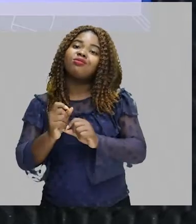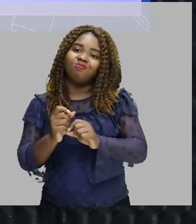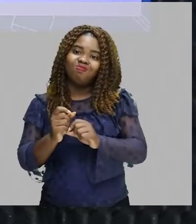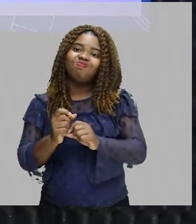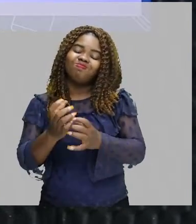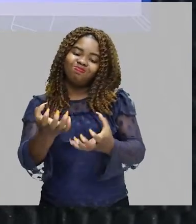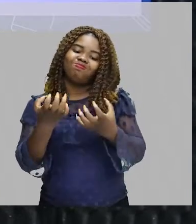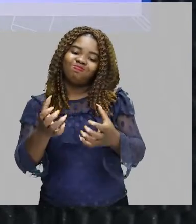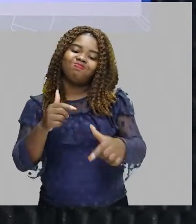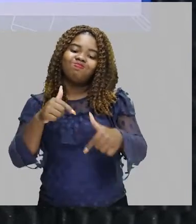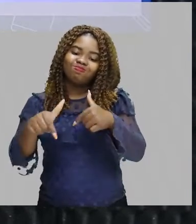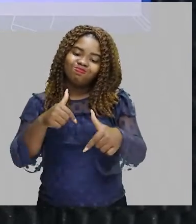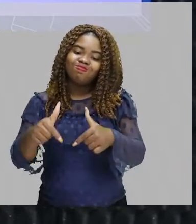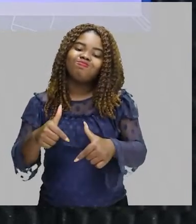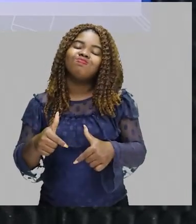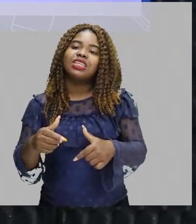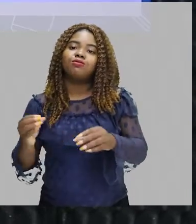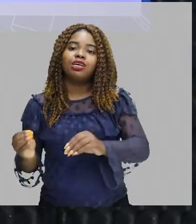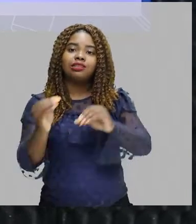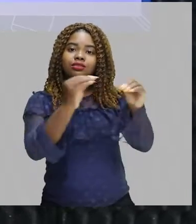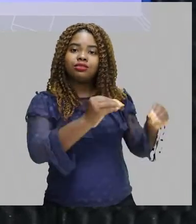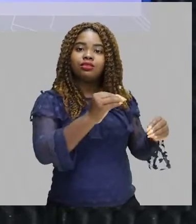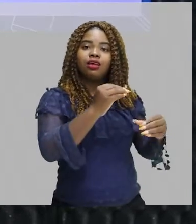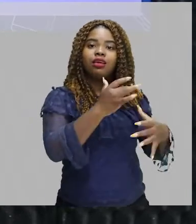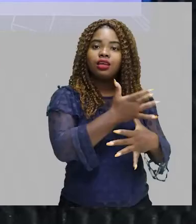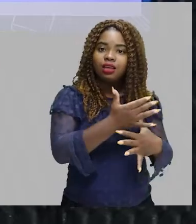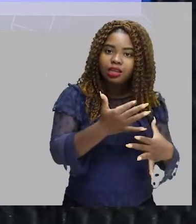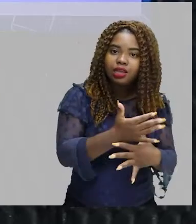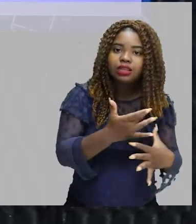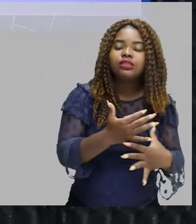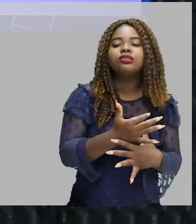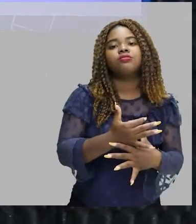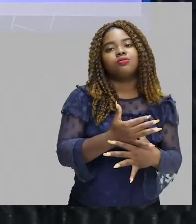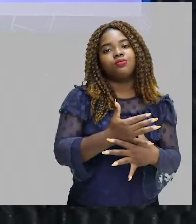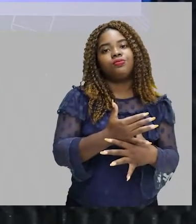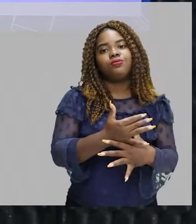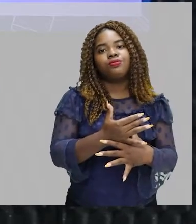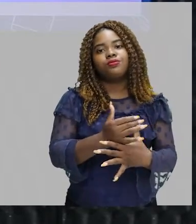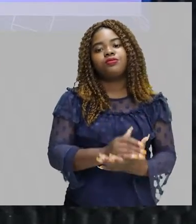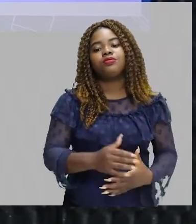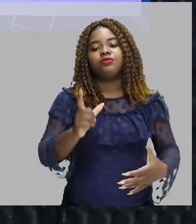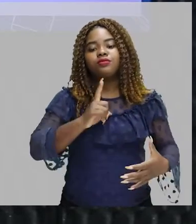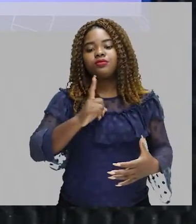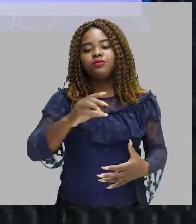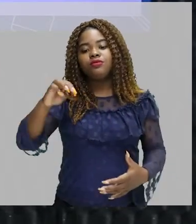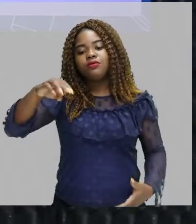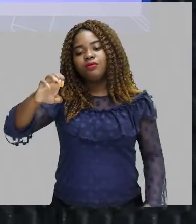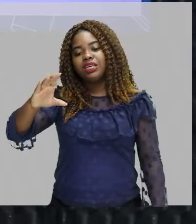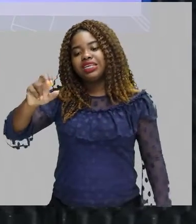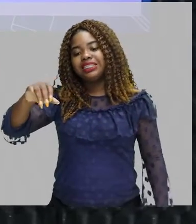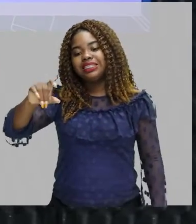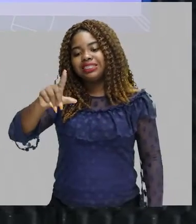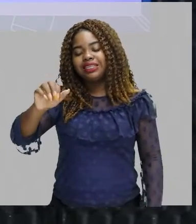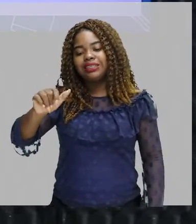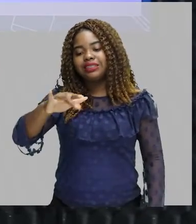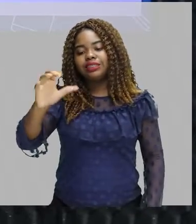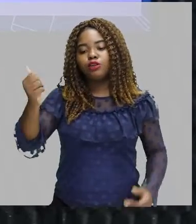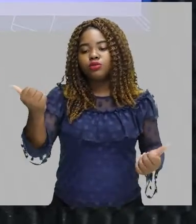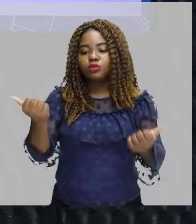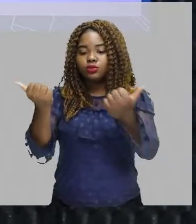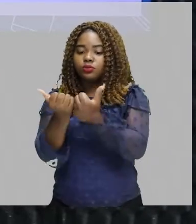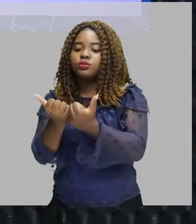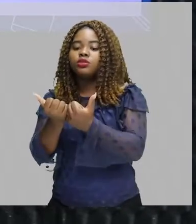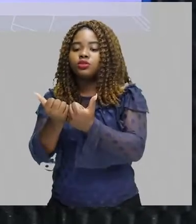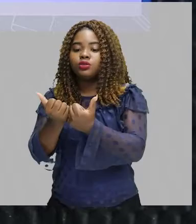no espaço urbano, galera, tá? Então, a mecanização agrícola ela vai te levar à substituição da mão de obra humana, né,